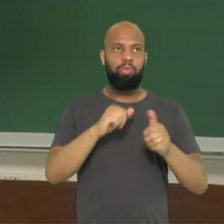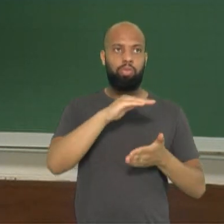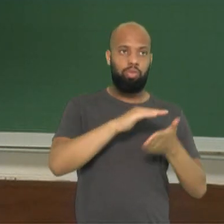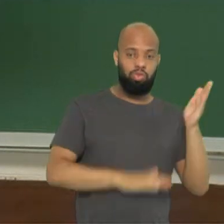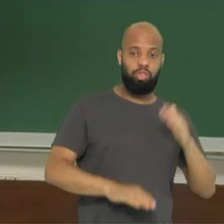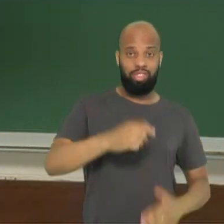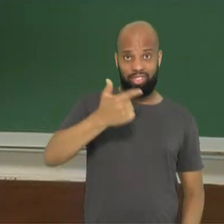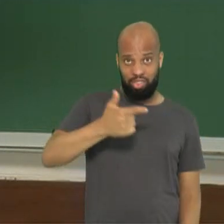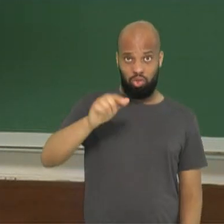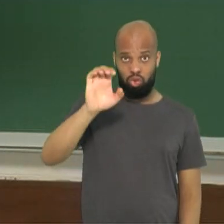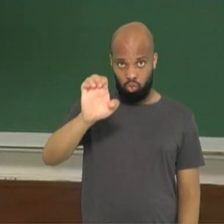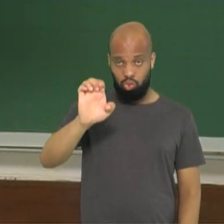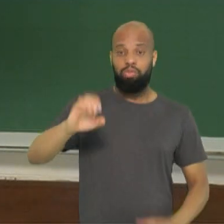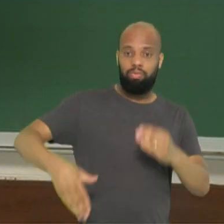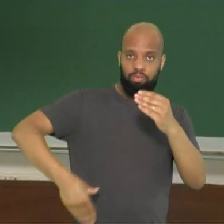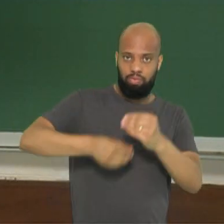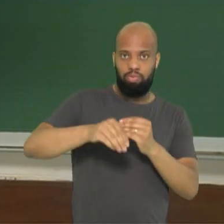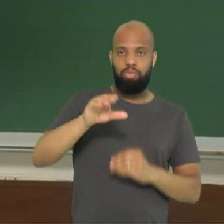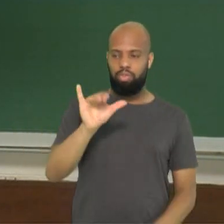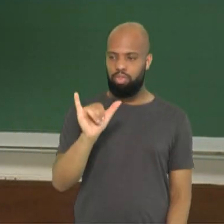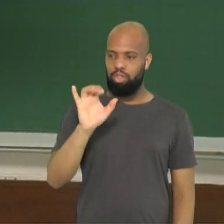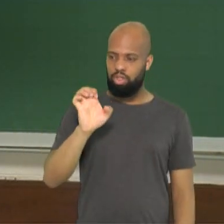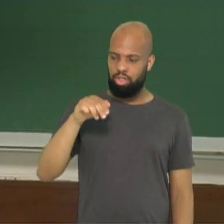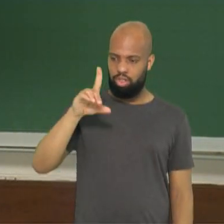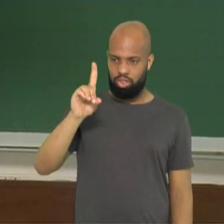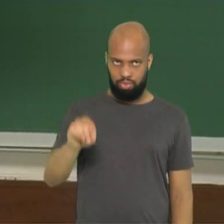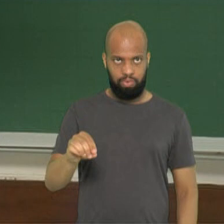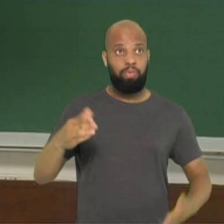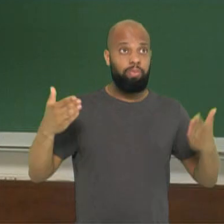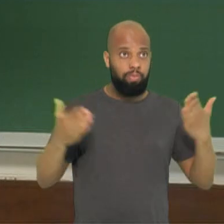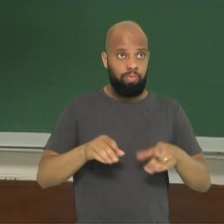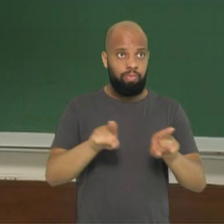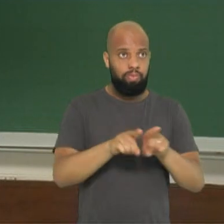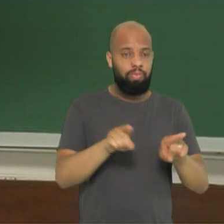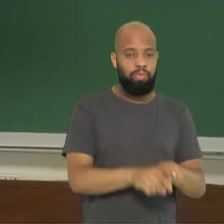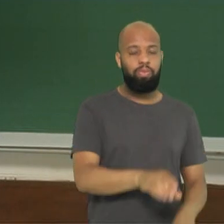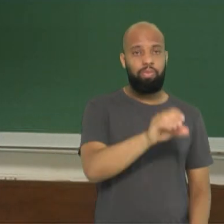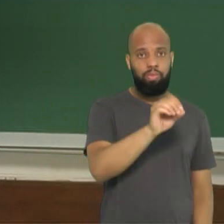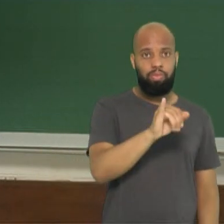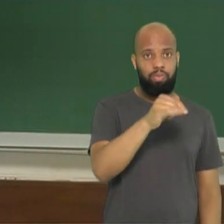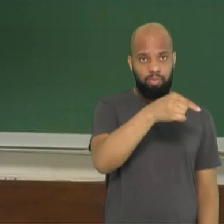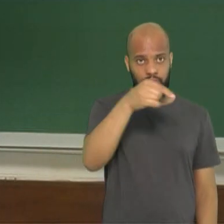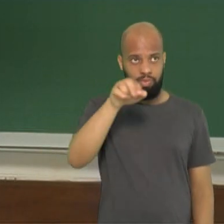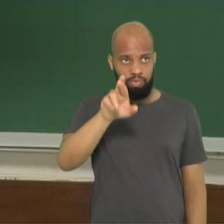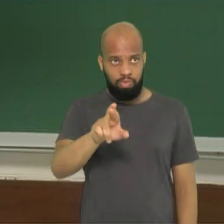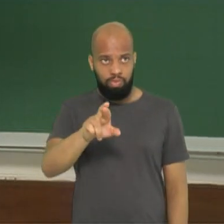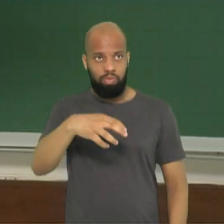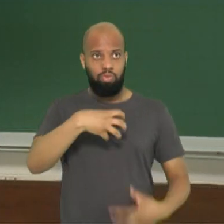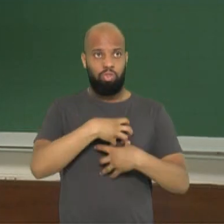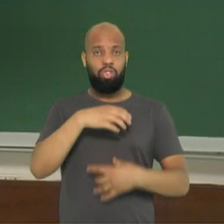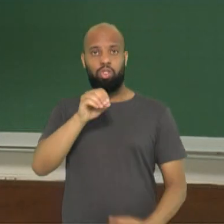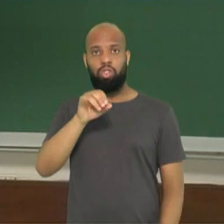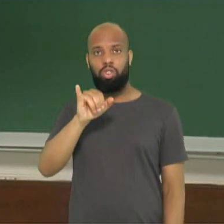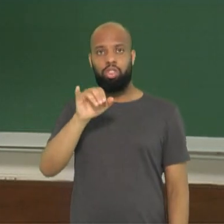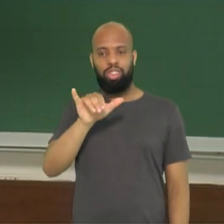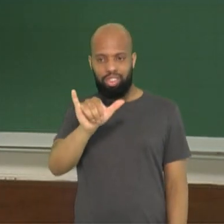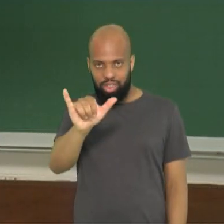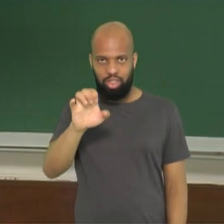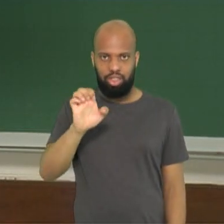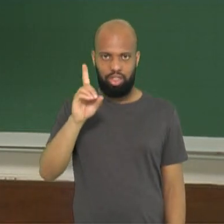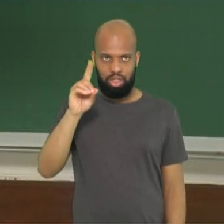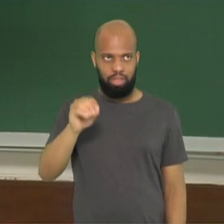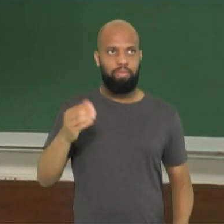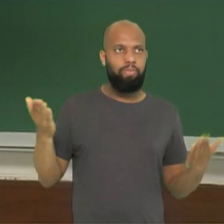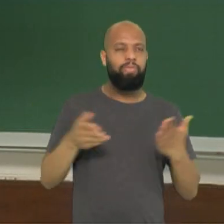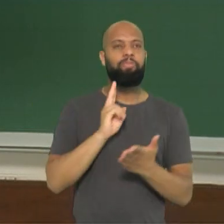Y, e aí se queda leyendo. E oír se queda oyendo. Bien?